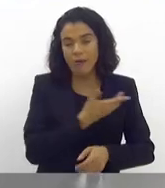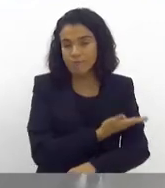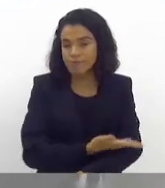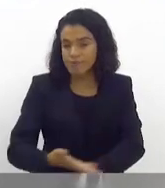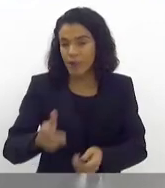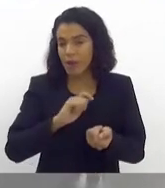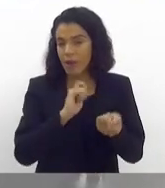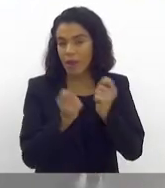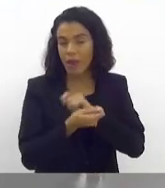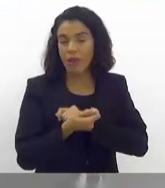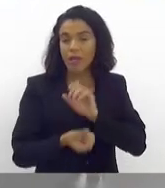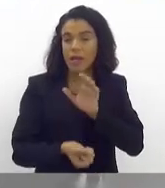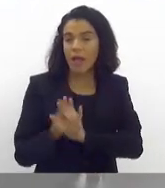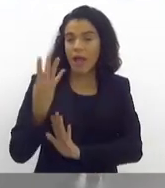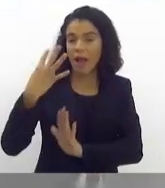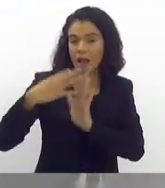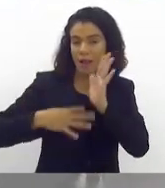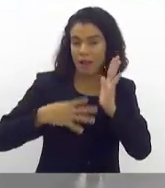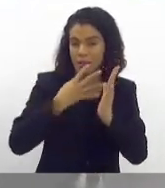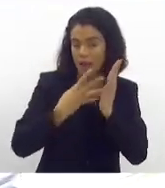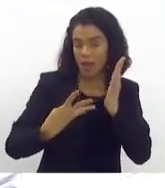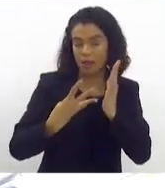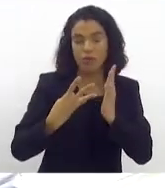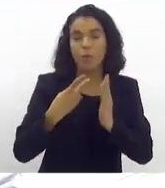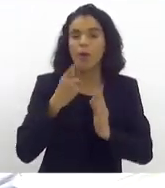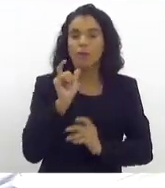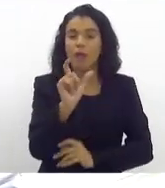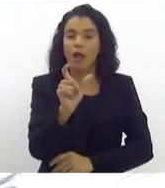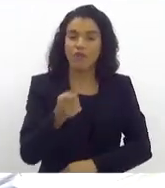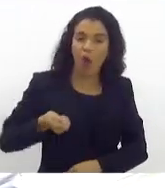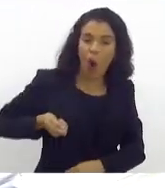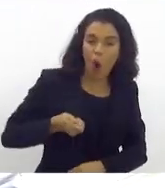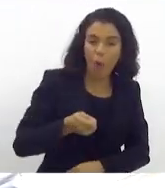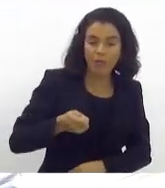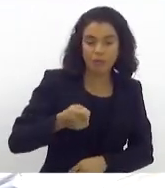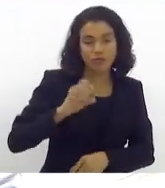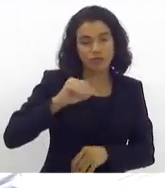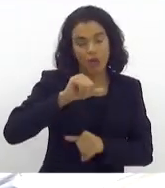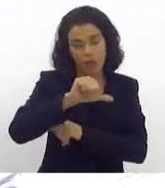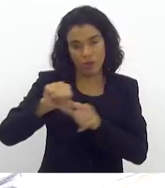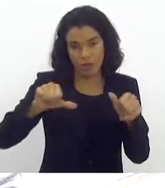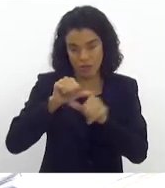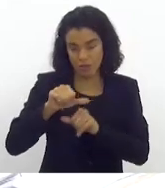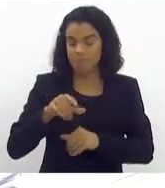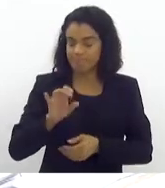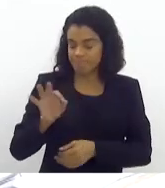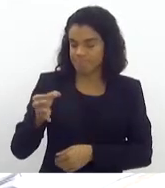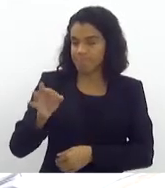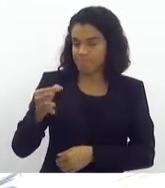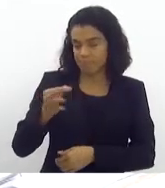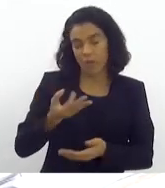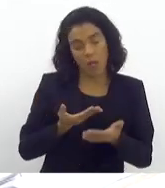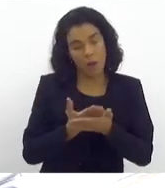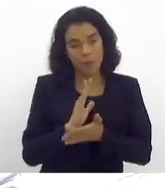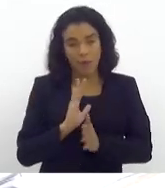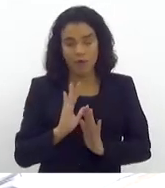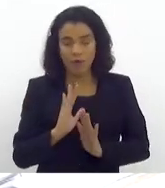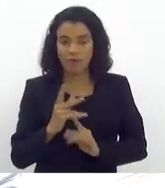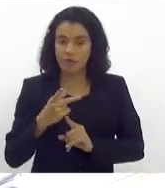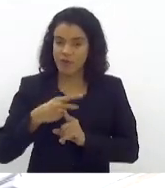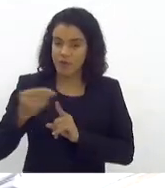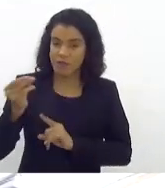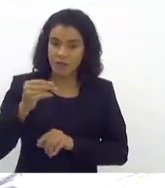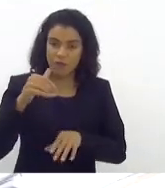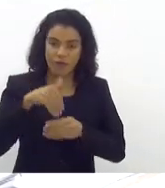faz calendário, não cria obrigações, está mantendo o texto, só alteração de calendário. Verdade. Mas, aprovado, vencido o